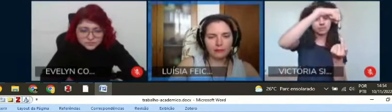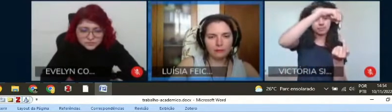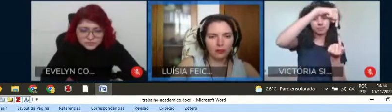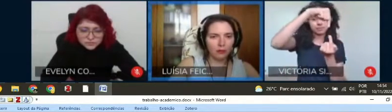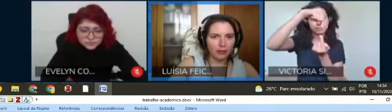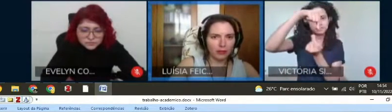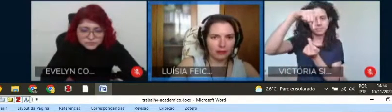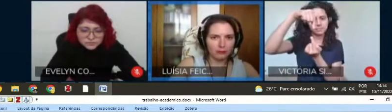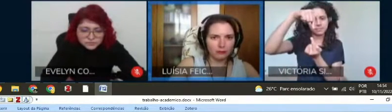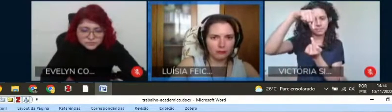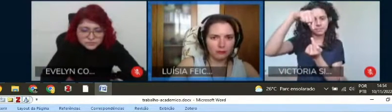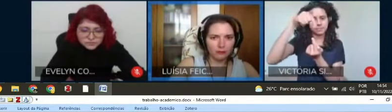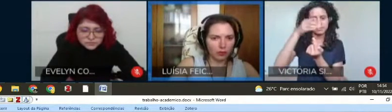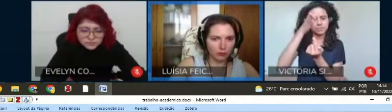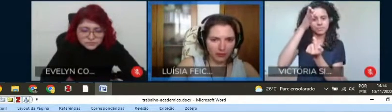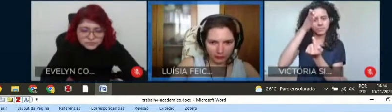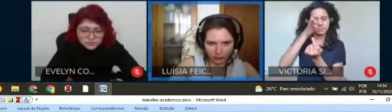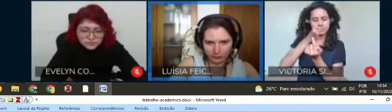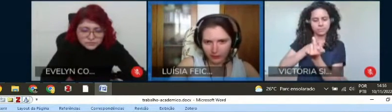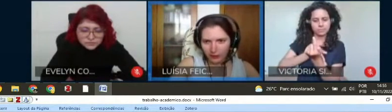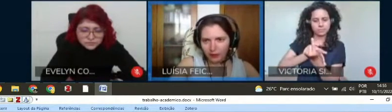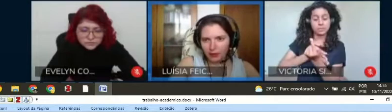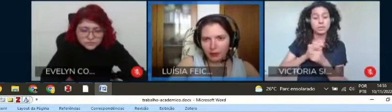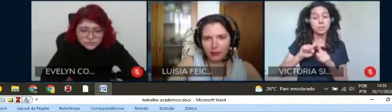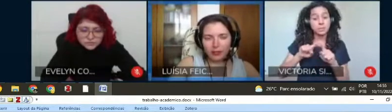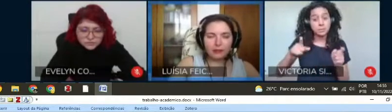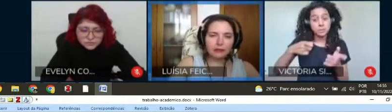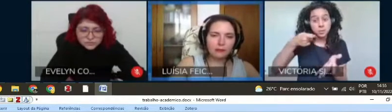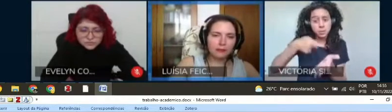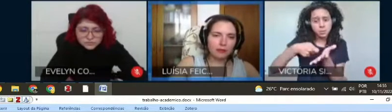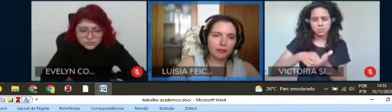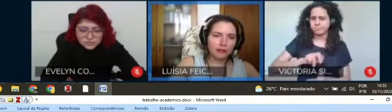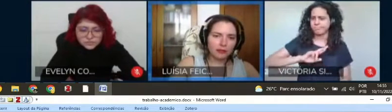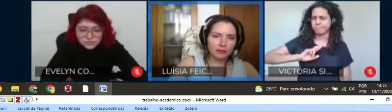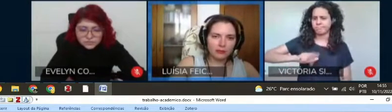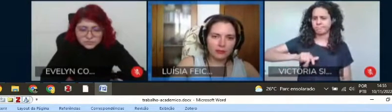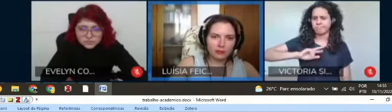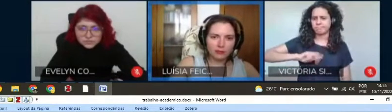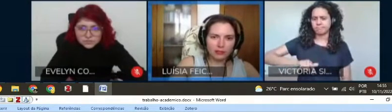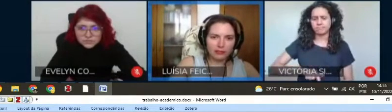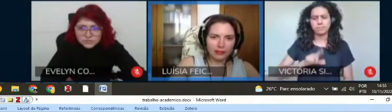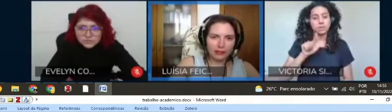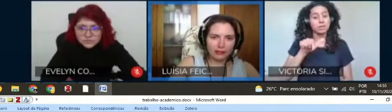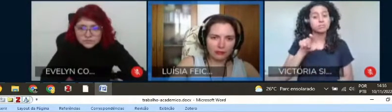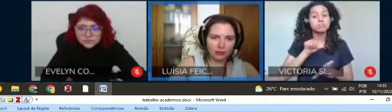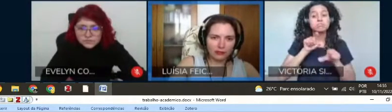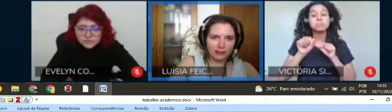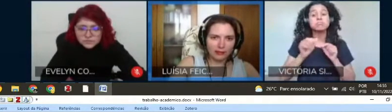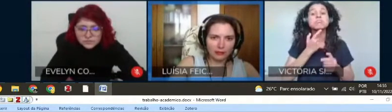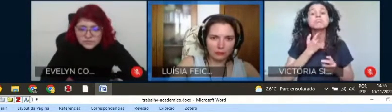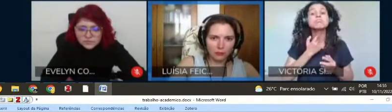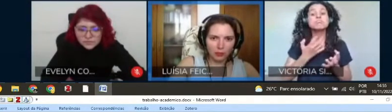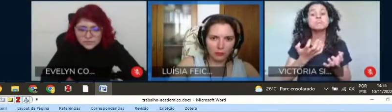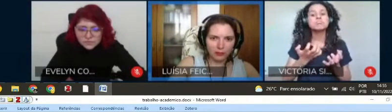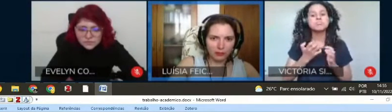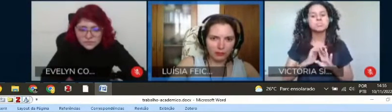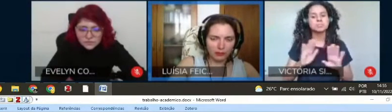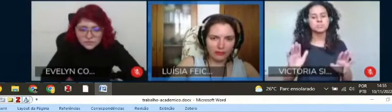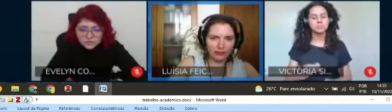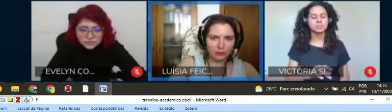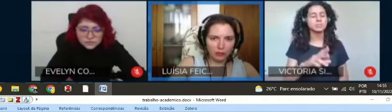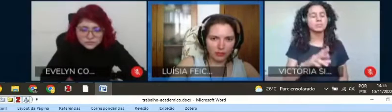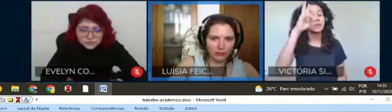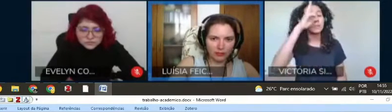Mas não é obrigatório. E sempre lembrando, cada vez que vocês utilizarem esse atualizar campo e a